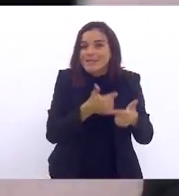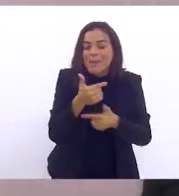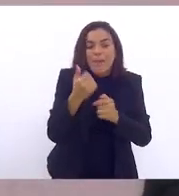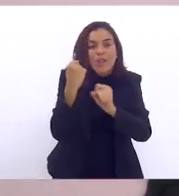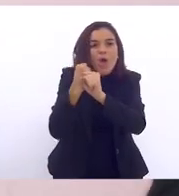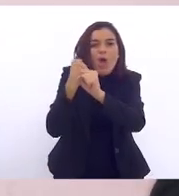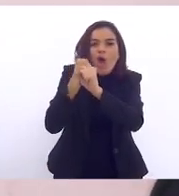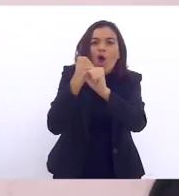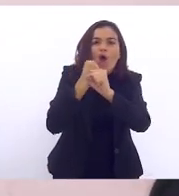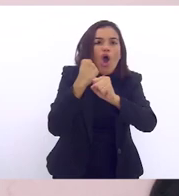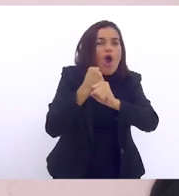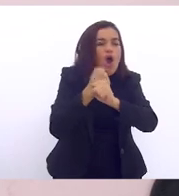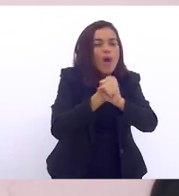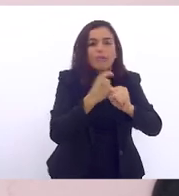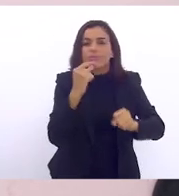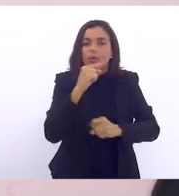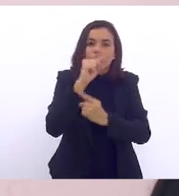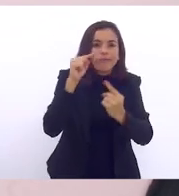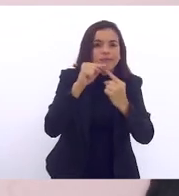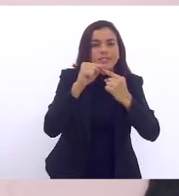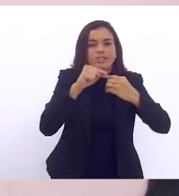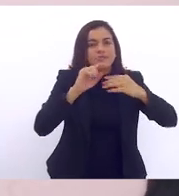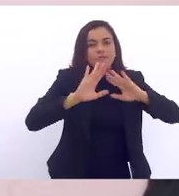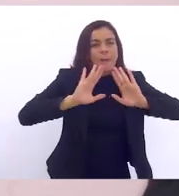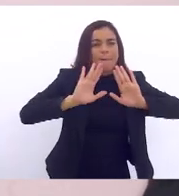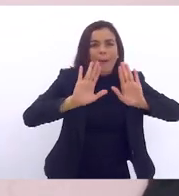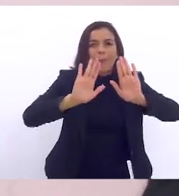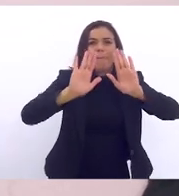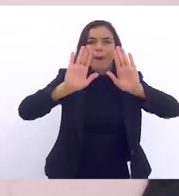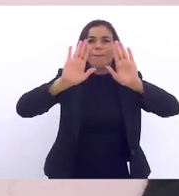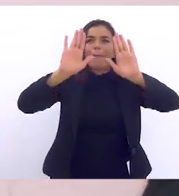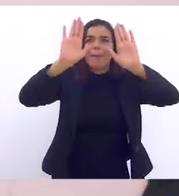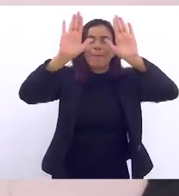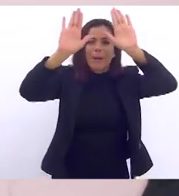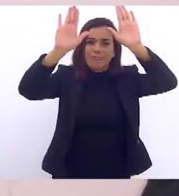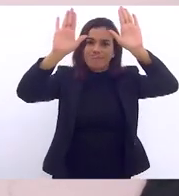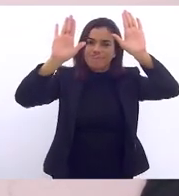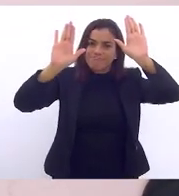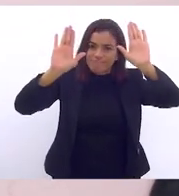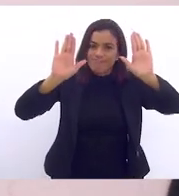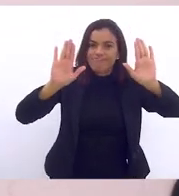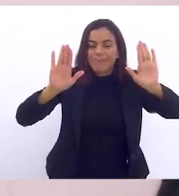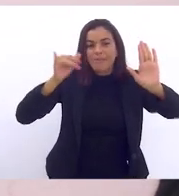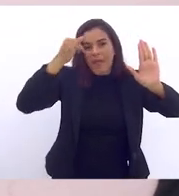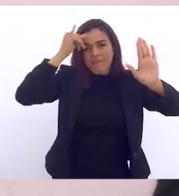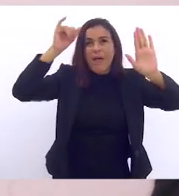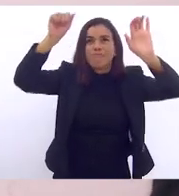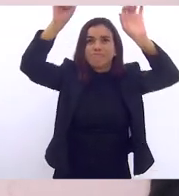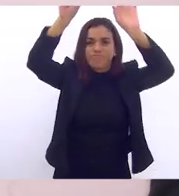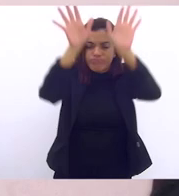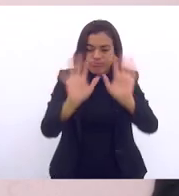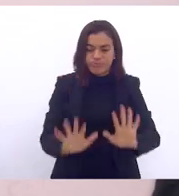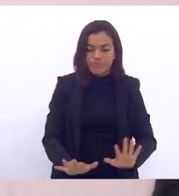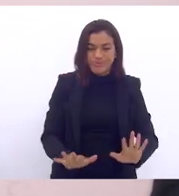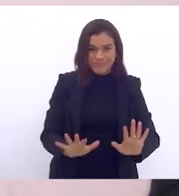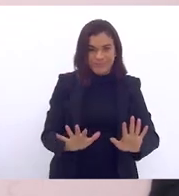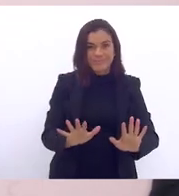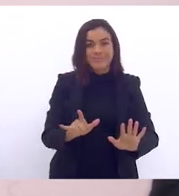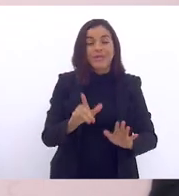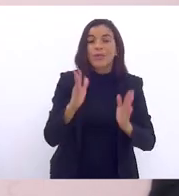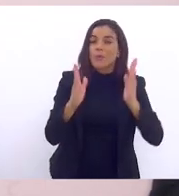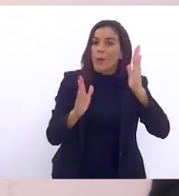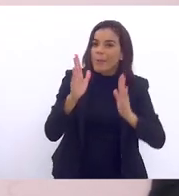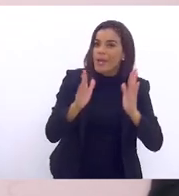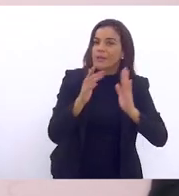obras de contenção grandes obras inclusive que comprometeram muito a rodovia naquele momento em